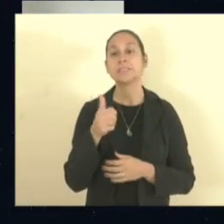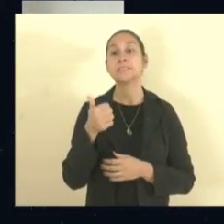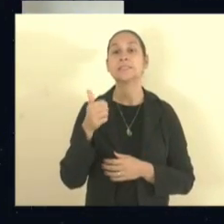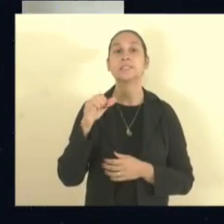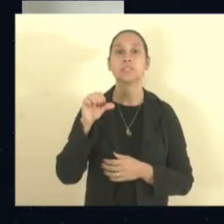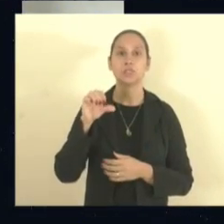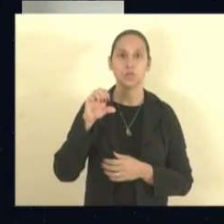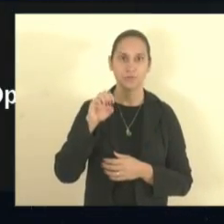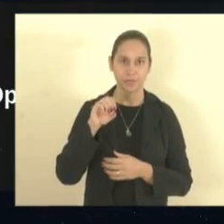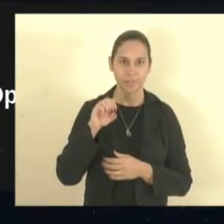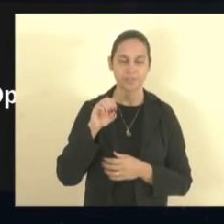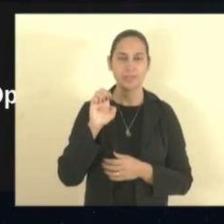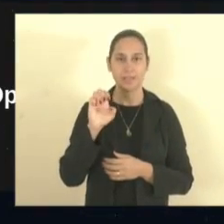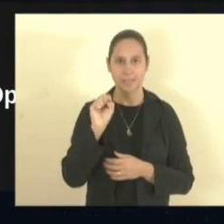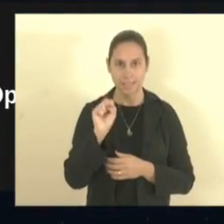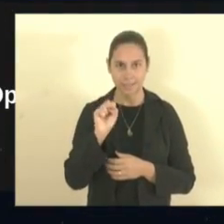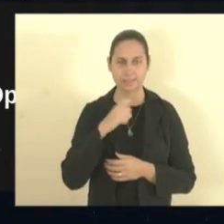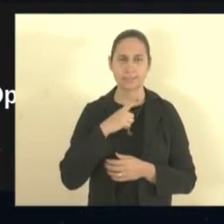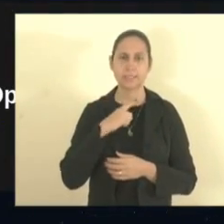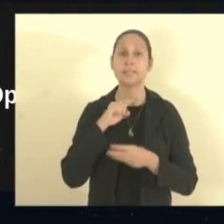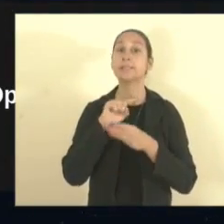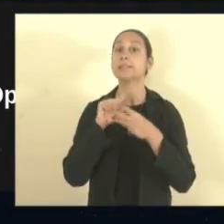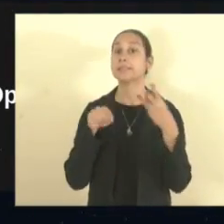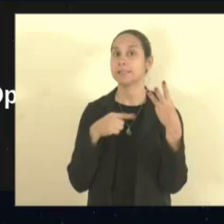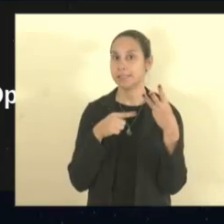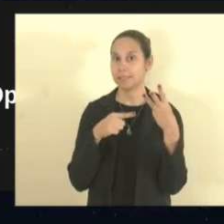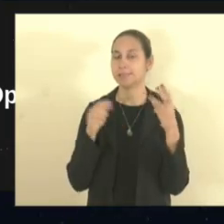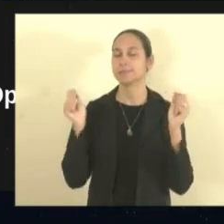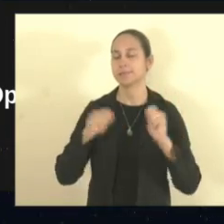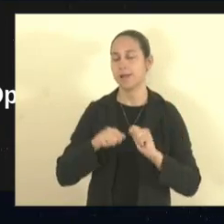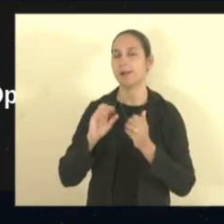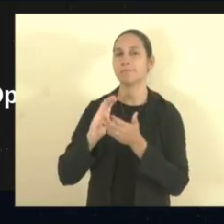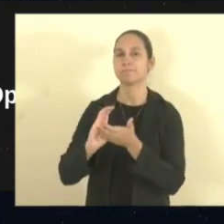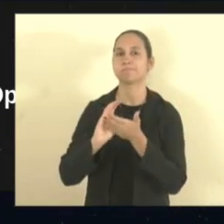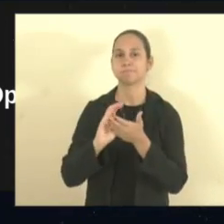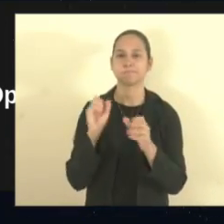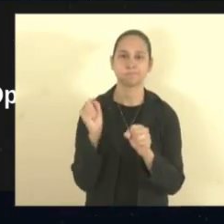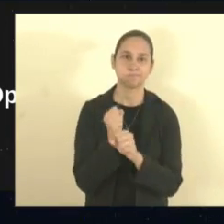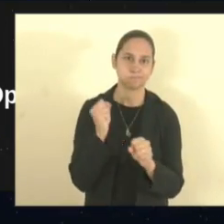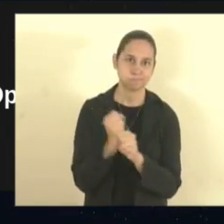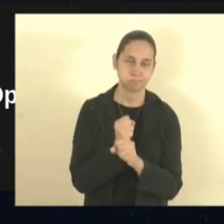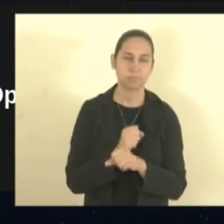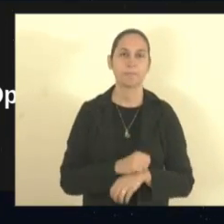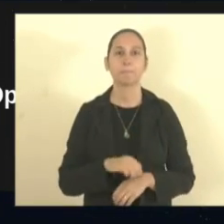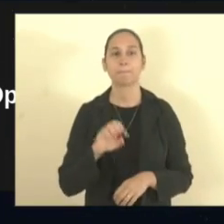ES-190, nós temos três trechos contemplados. Na